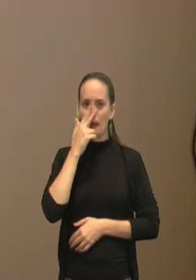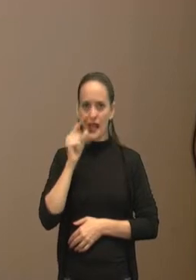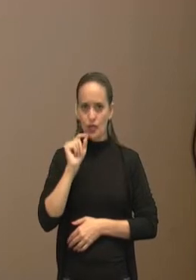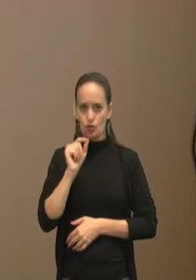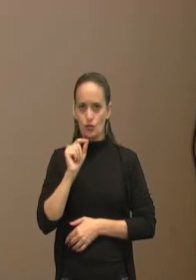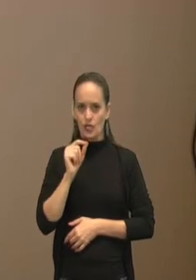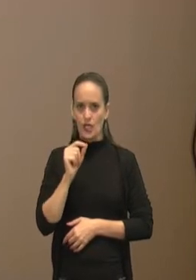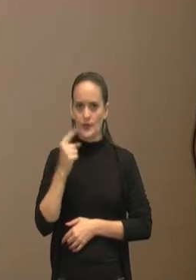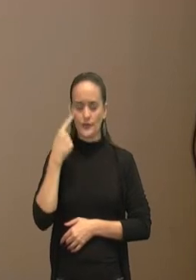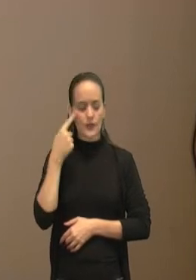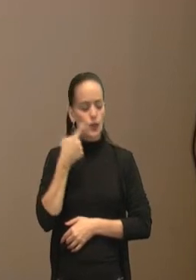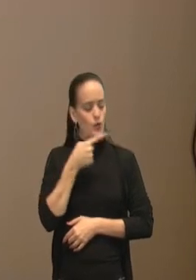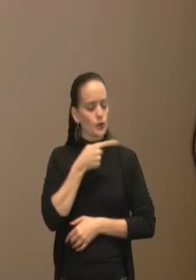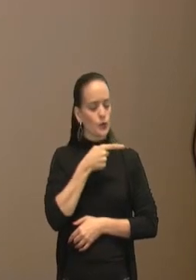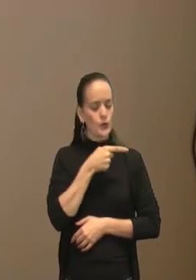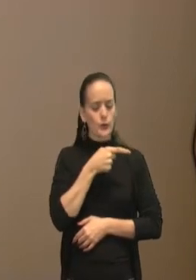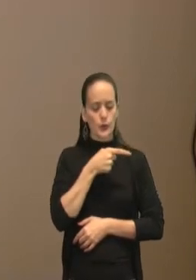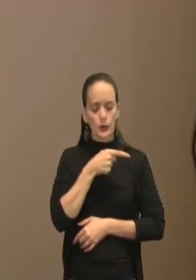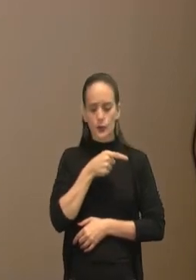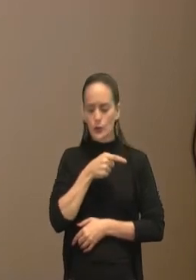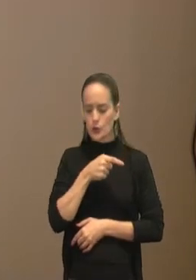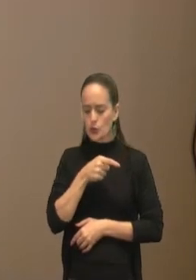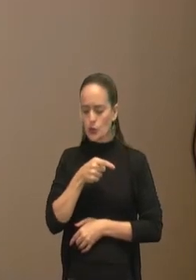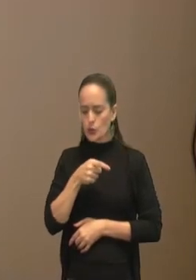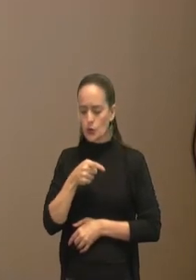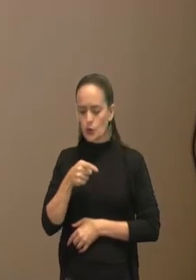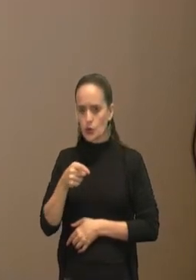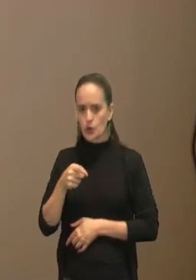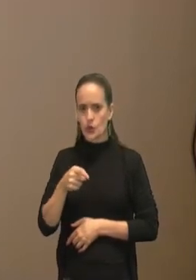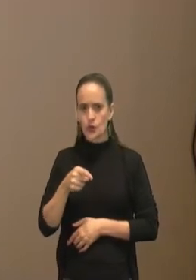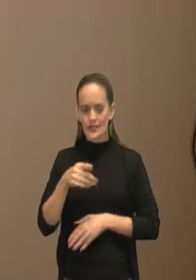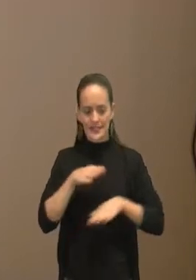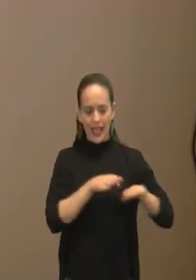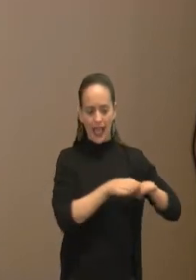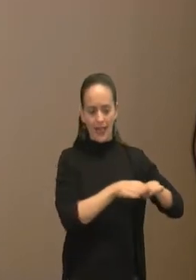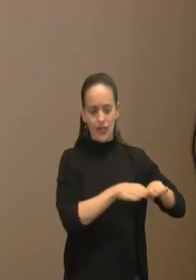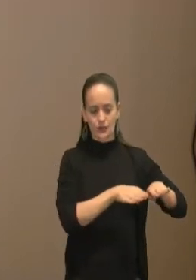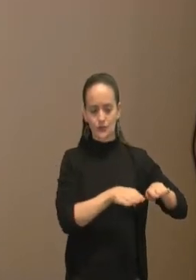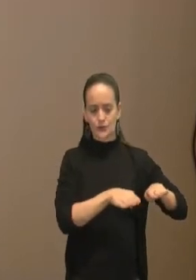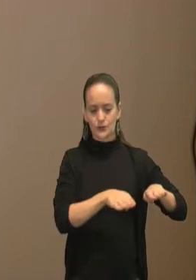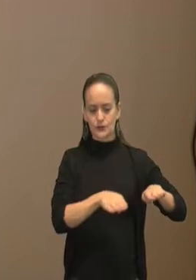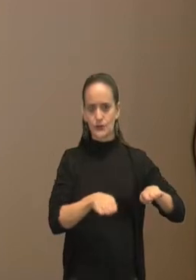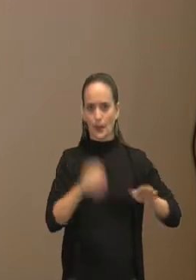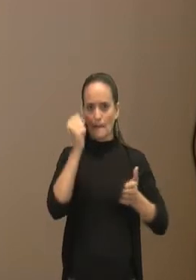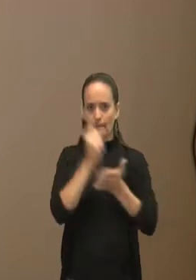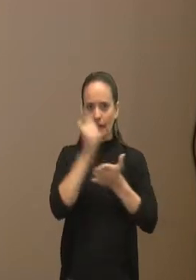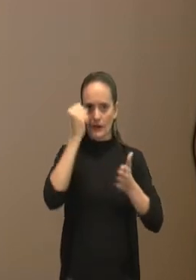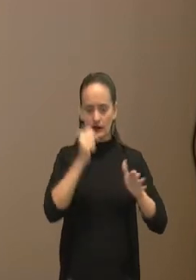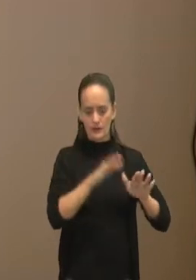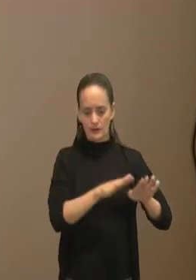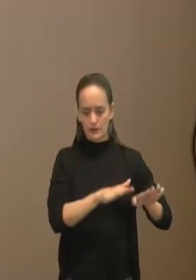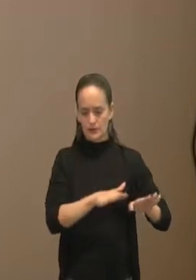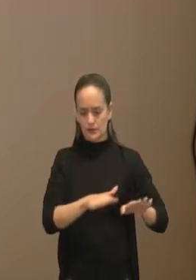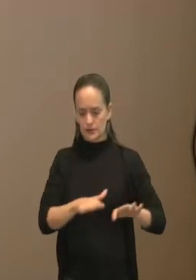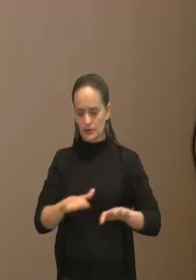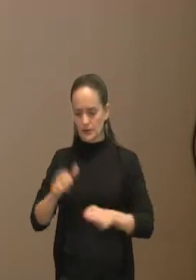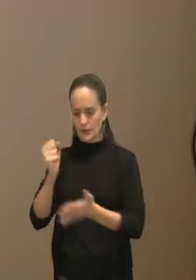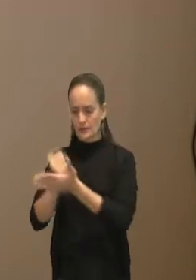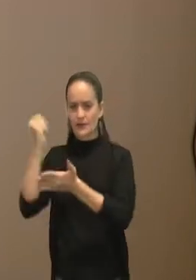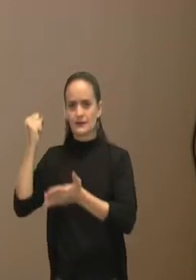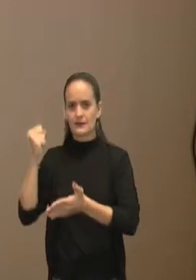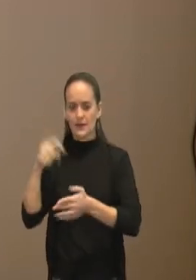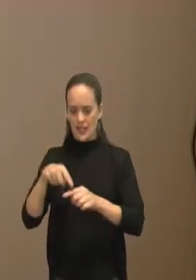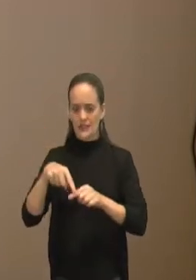humanos, antes de virem ao mundo, passam por essa esteira e recebem um carimbo. Esse sobe, esse